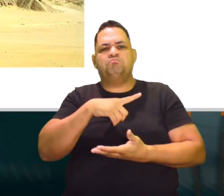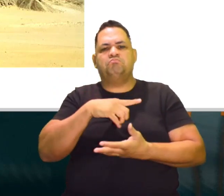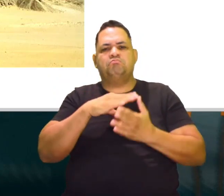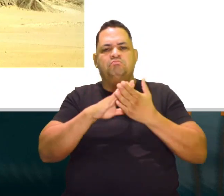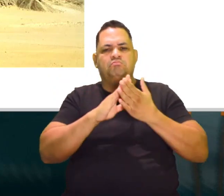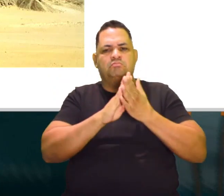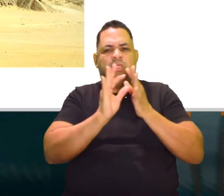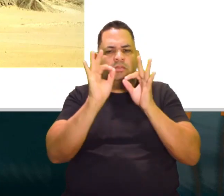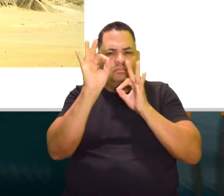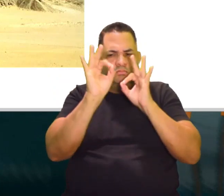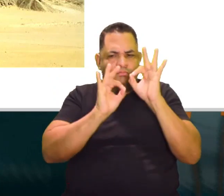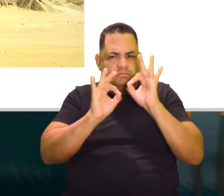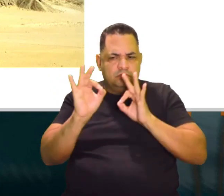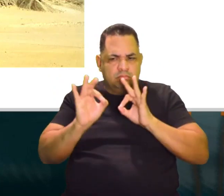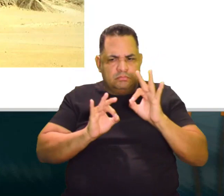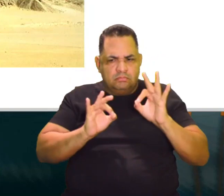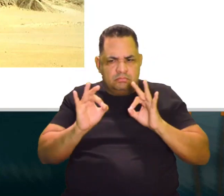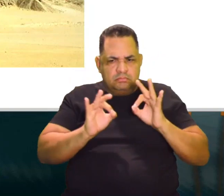alinhamento, né,